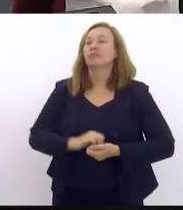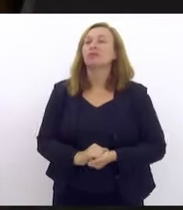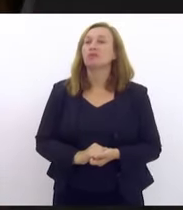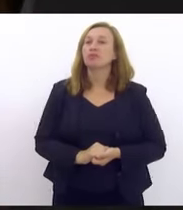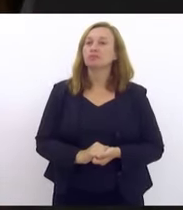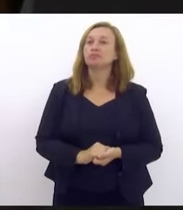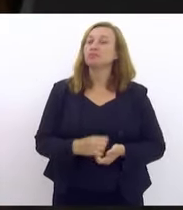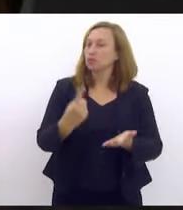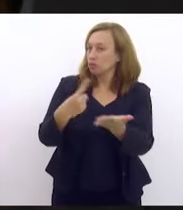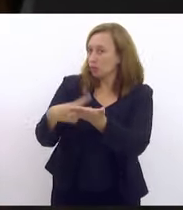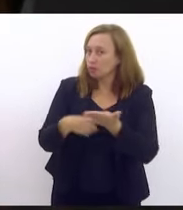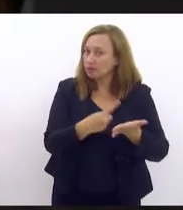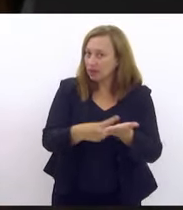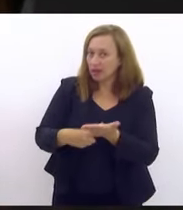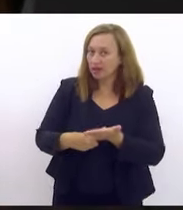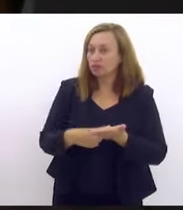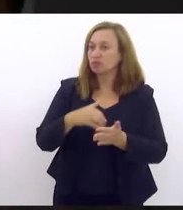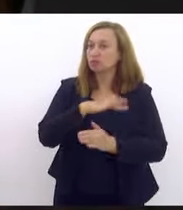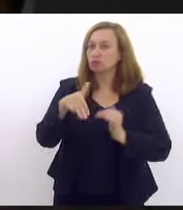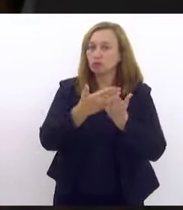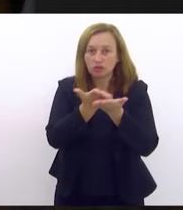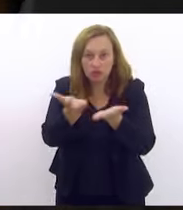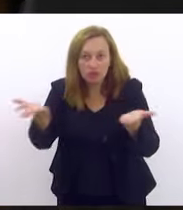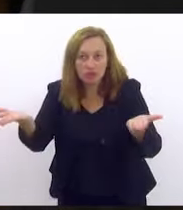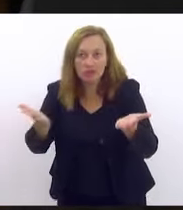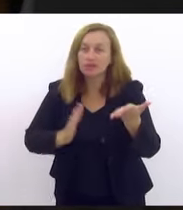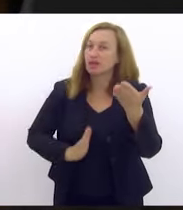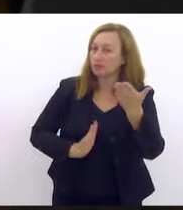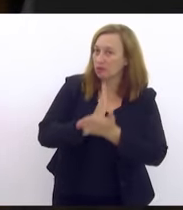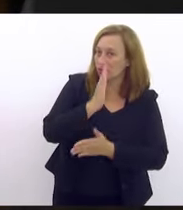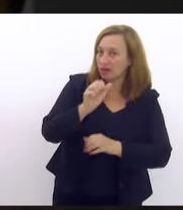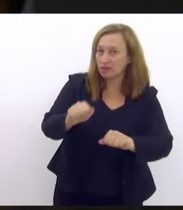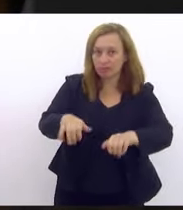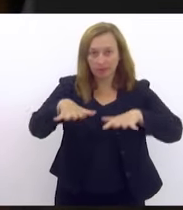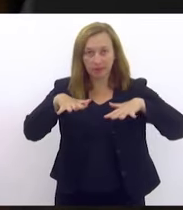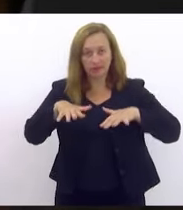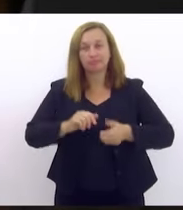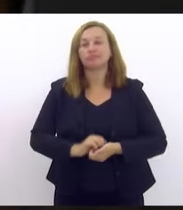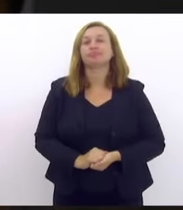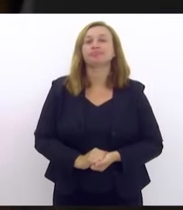conforme acordado com a maioria de Vossas Excelências e aprovado em plenário.